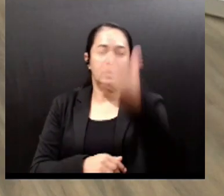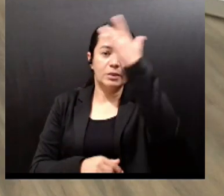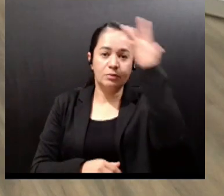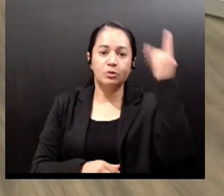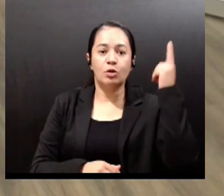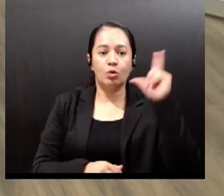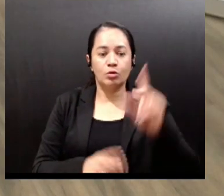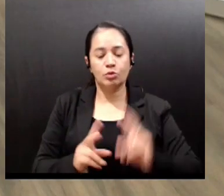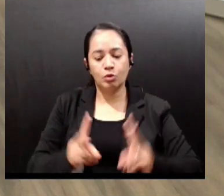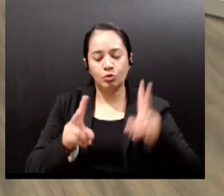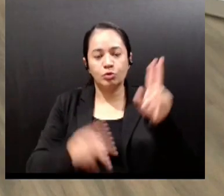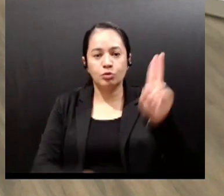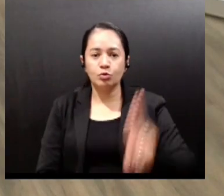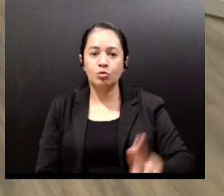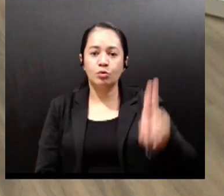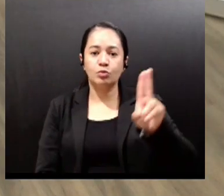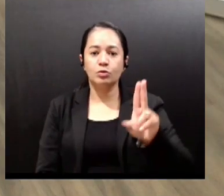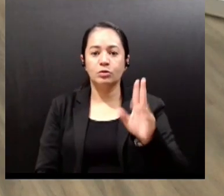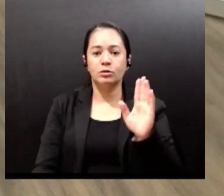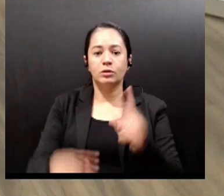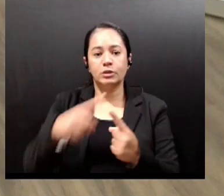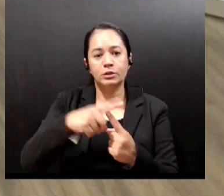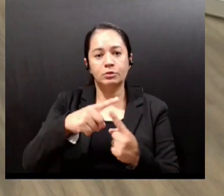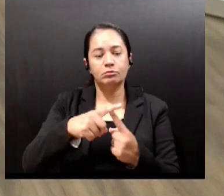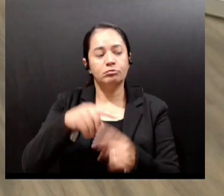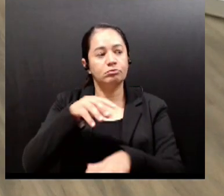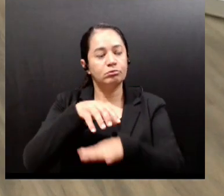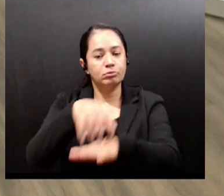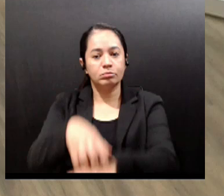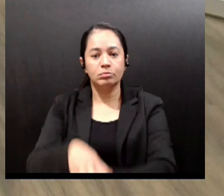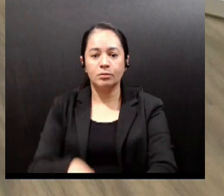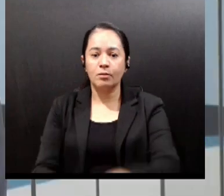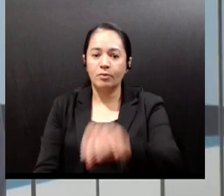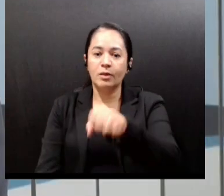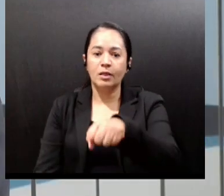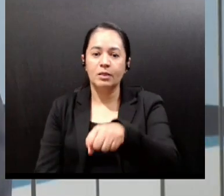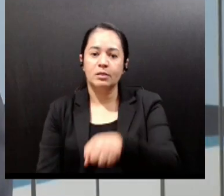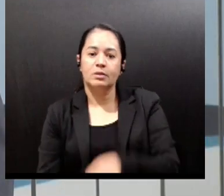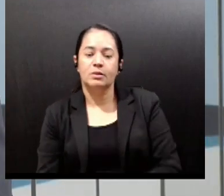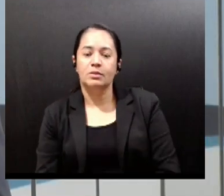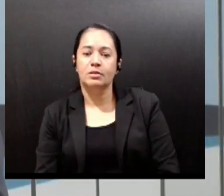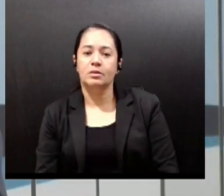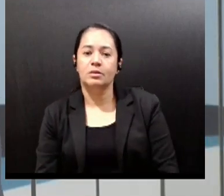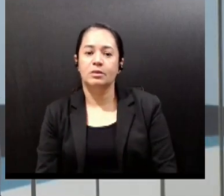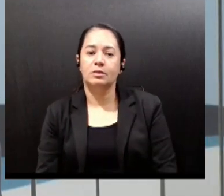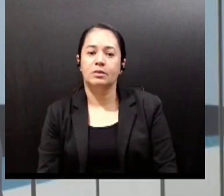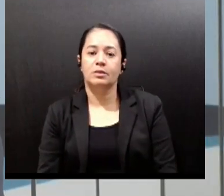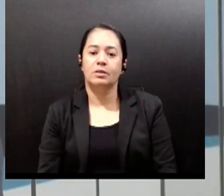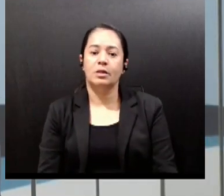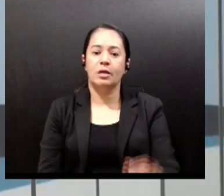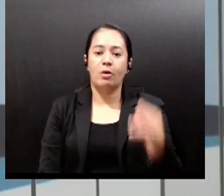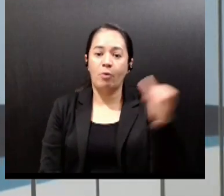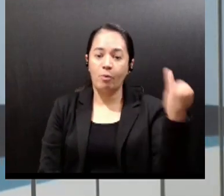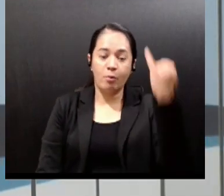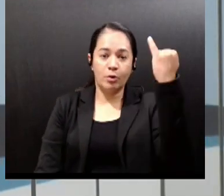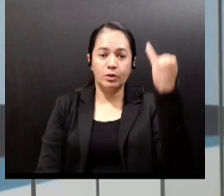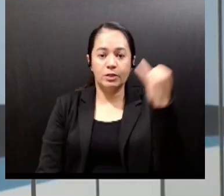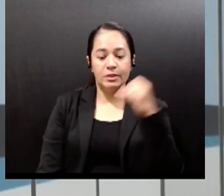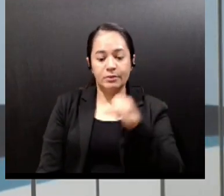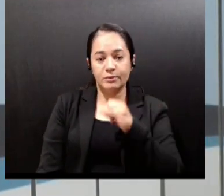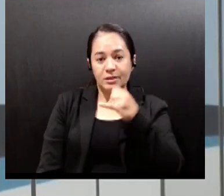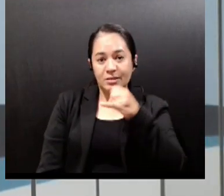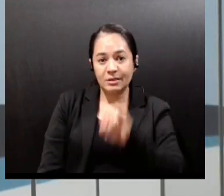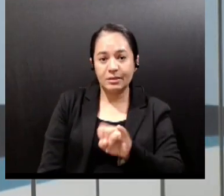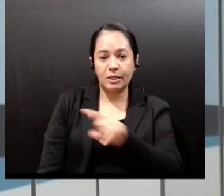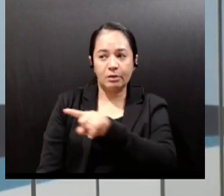usando esse tipo de transporte? Exato, esse é o ponto primordial. Quando você tem essa parceria da prefeitura